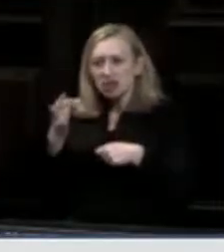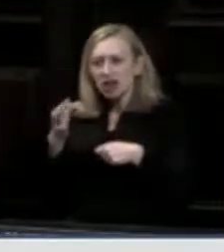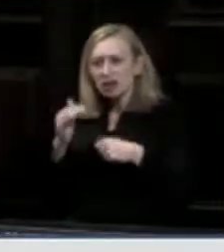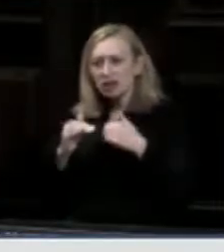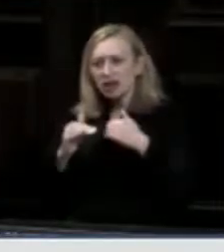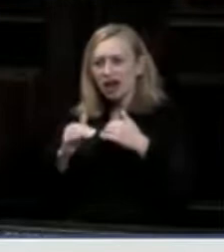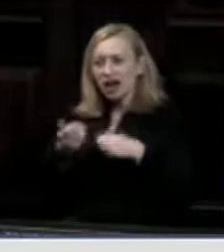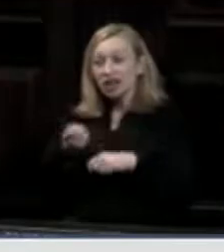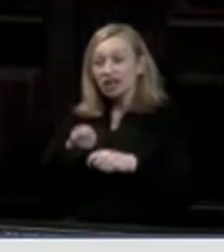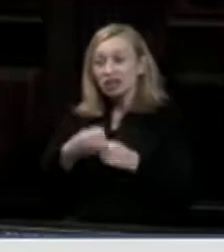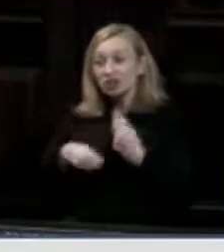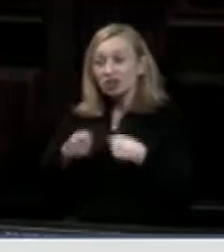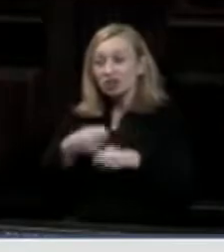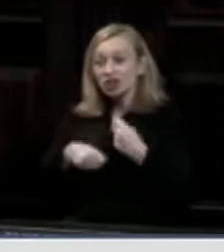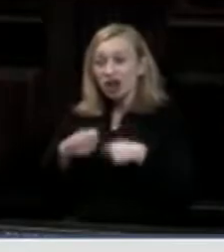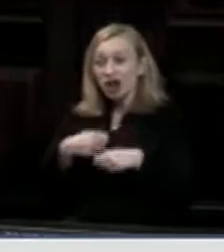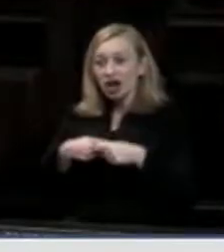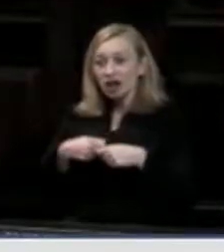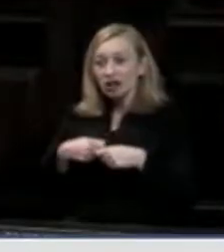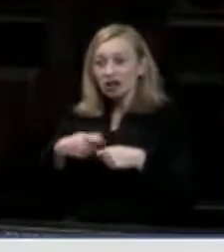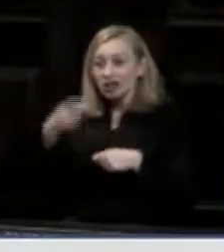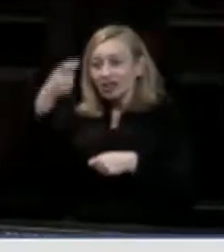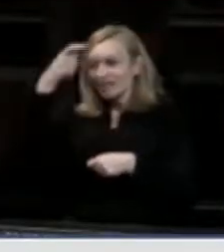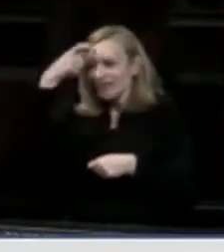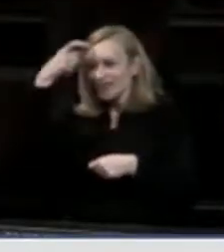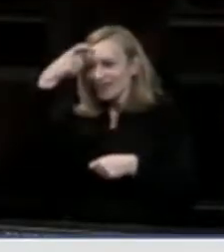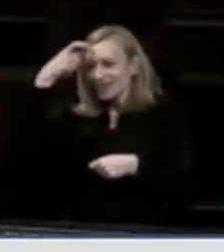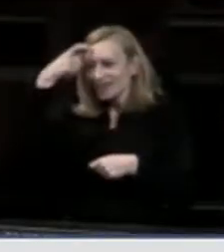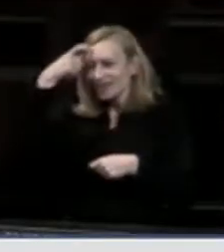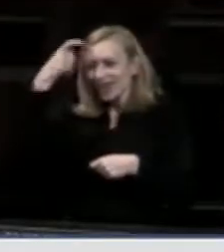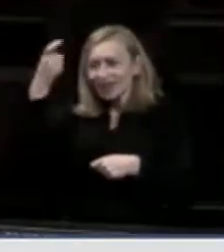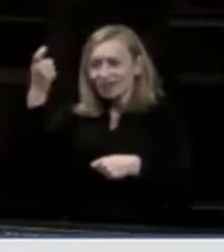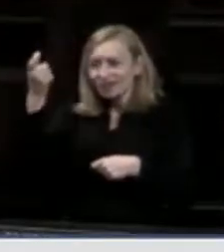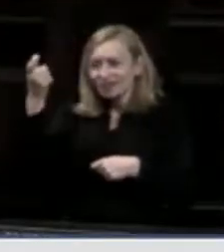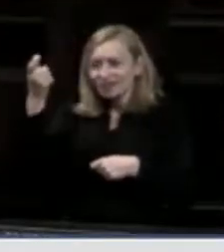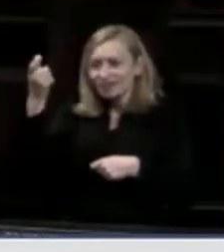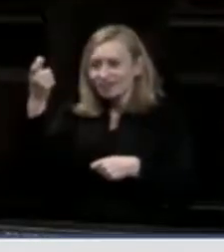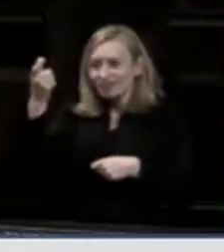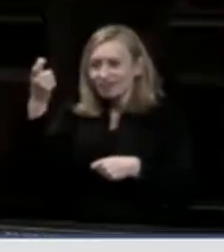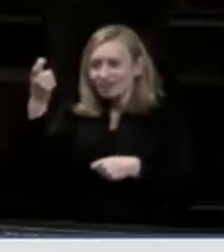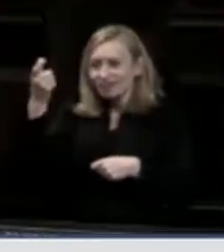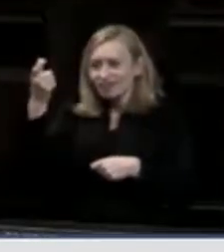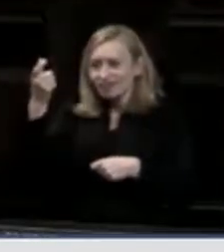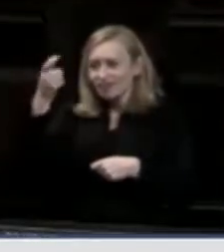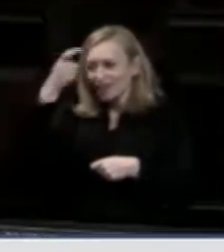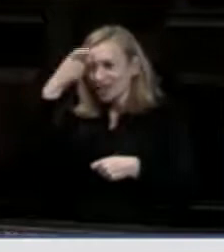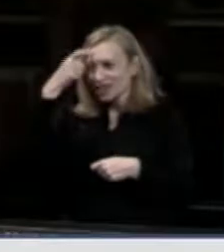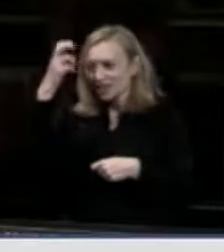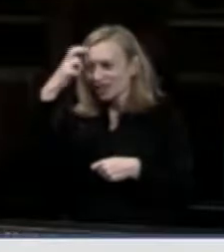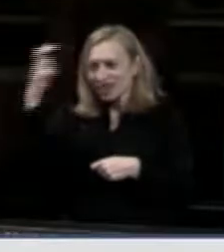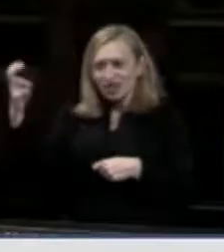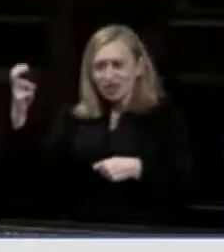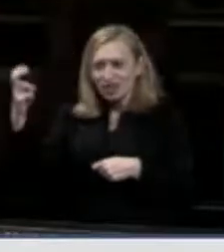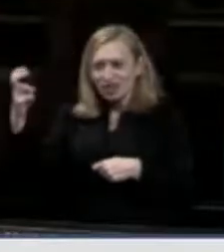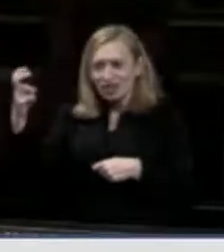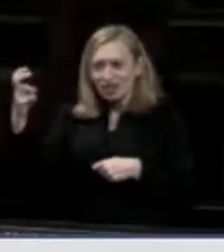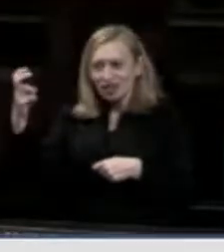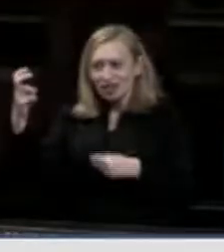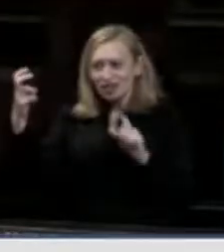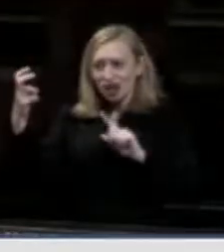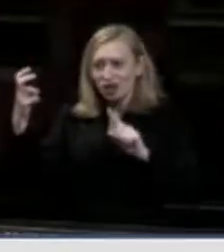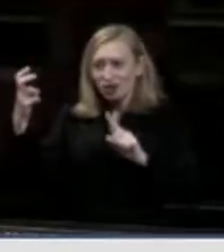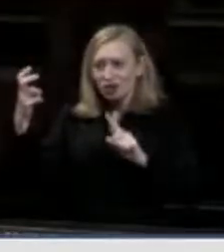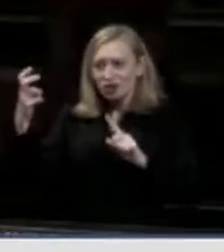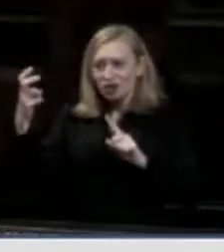em função do QI. Não o QI medidor de inteligência, mas o QI de quem